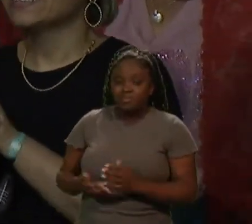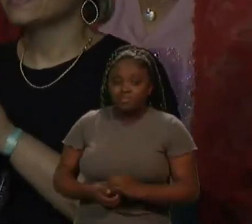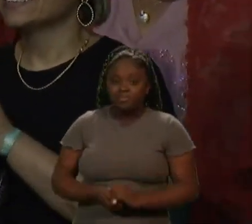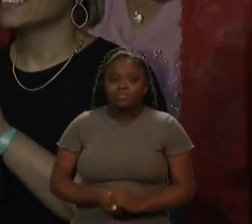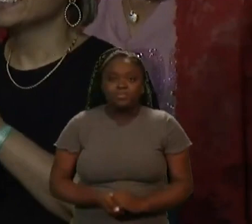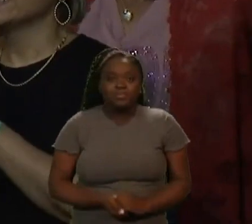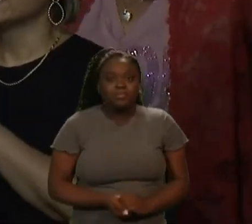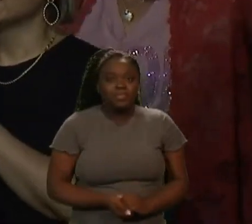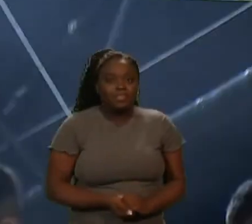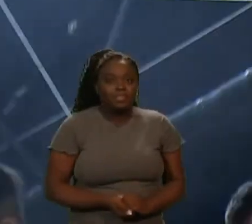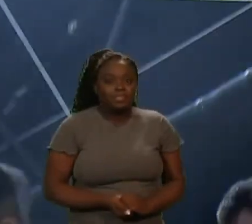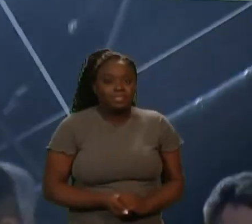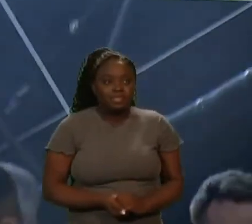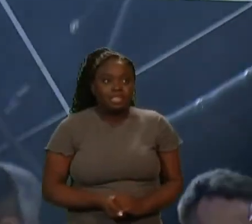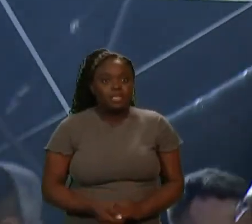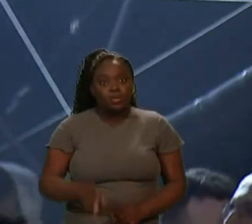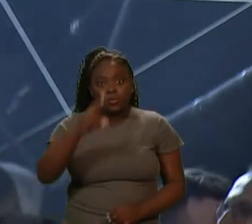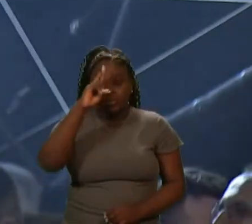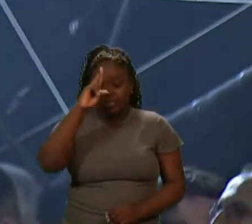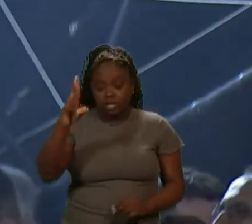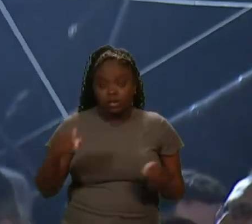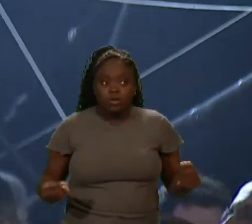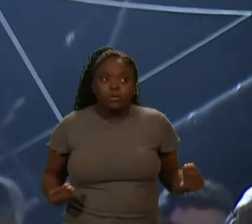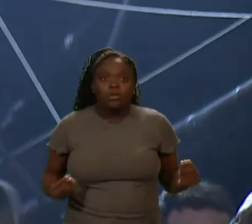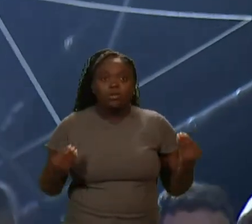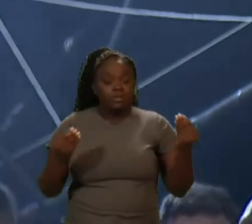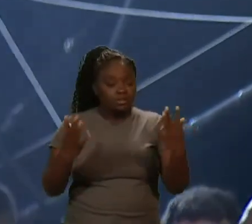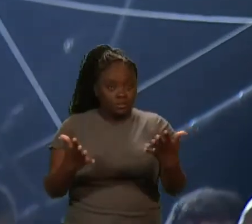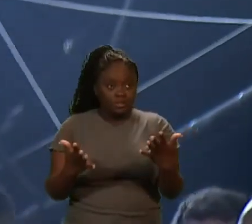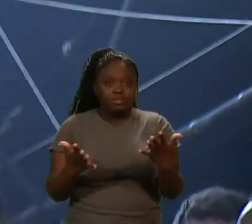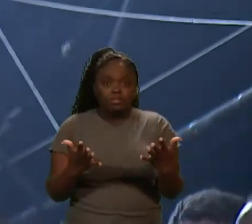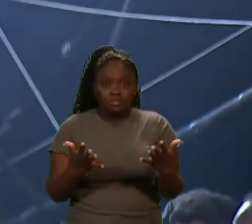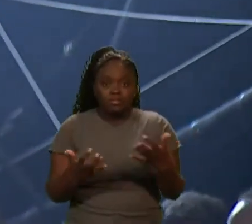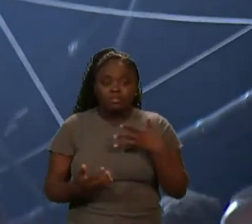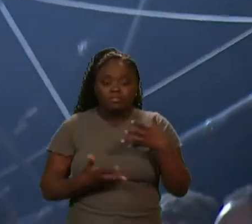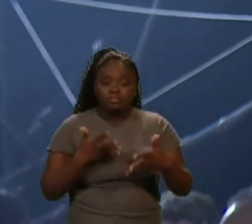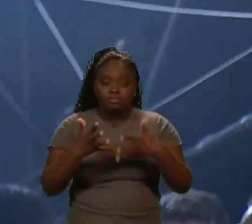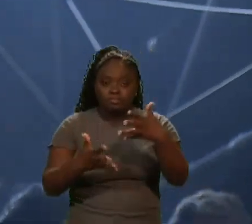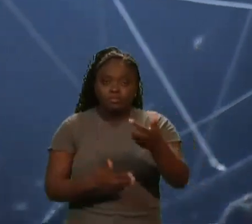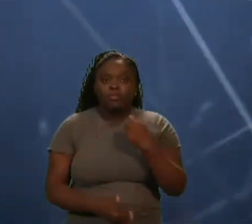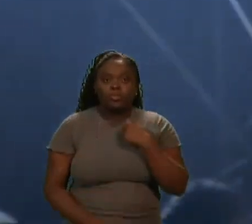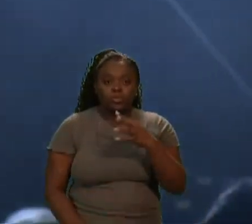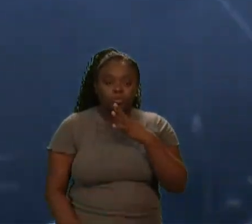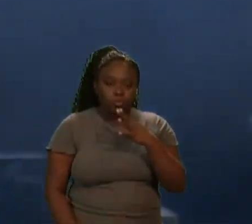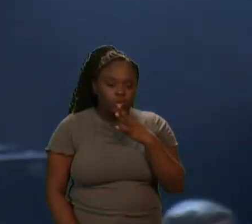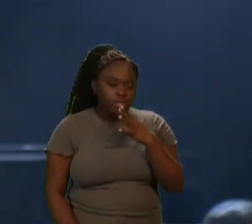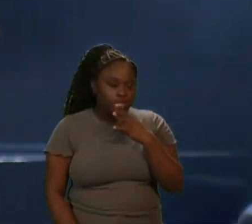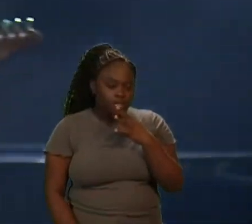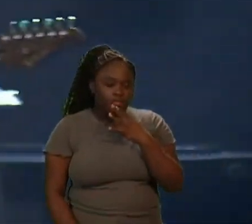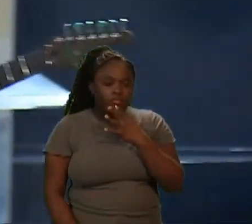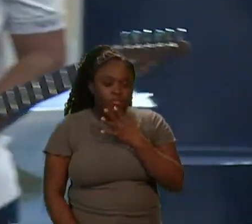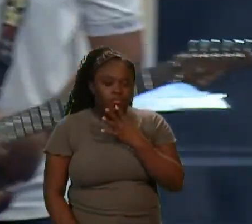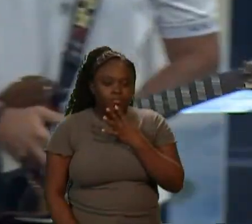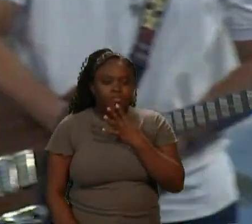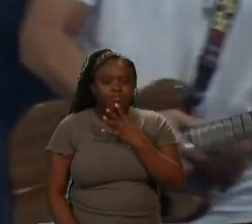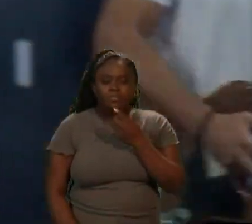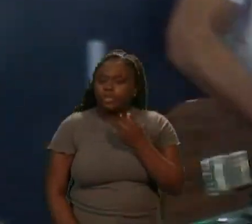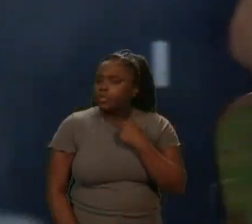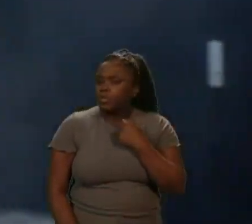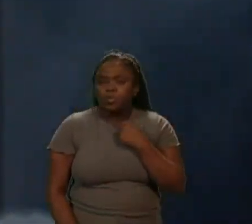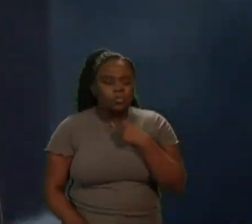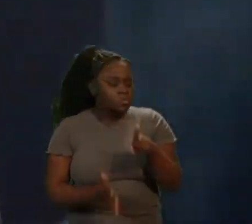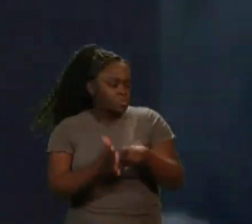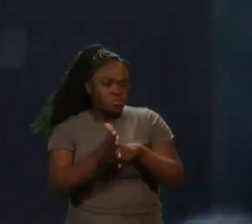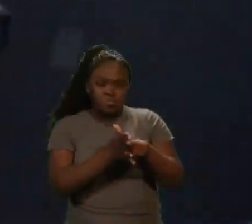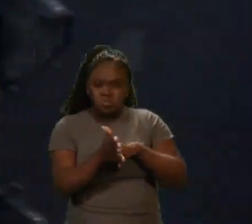Irmãos, o Senhor, ele nos entregou essa mensagem. E quando eu conheci essa mensagem, eu não estava